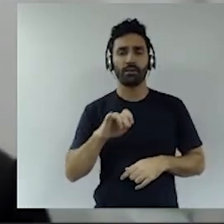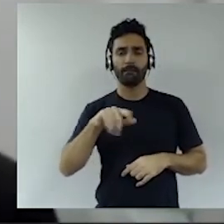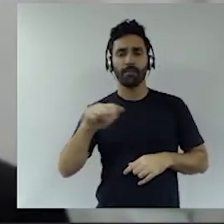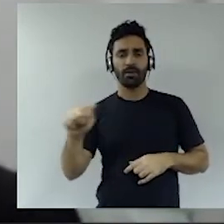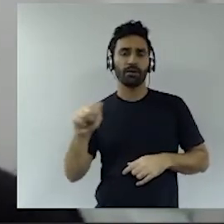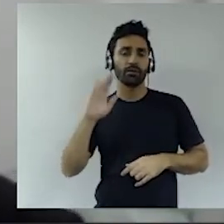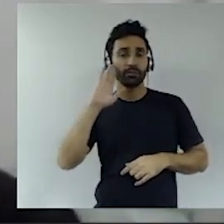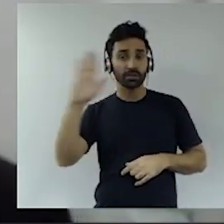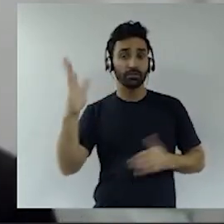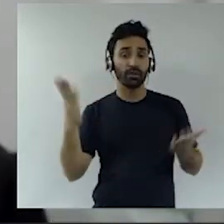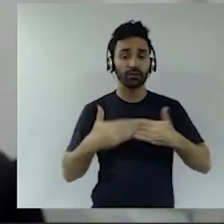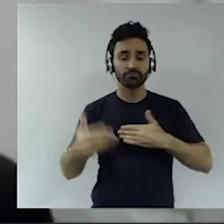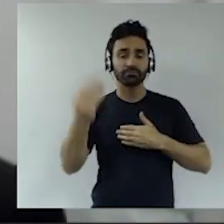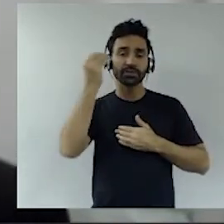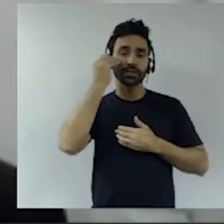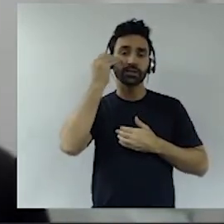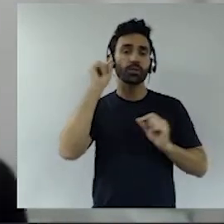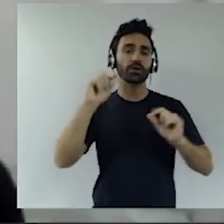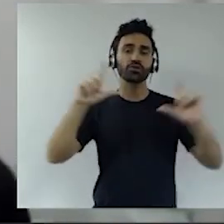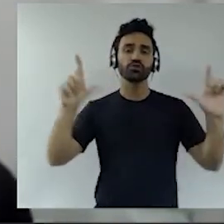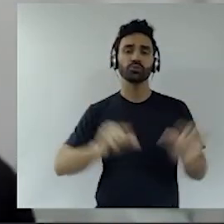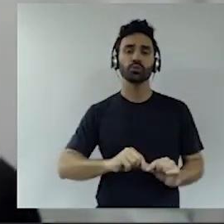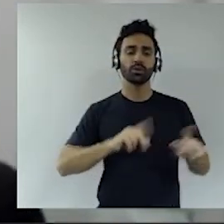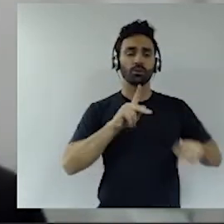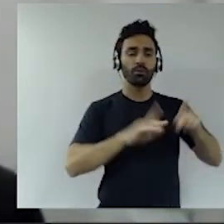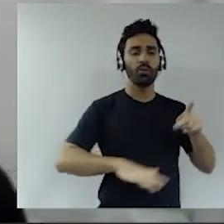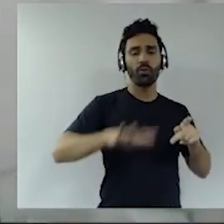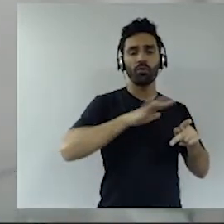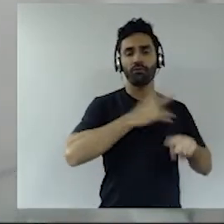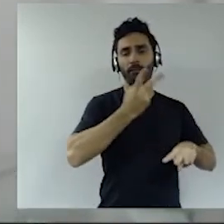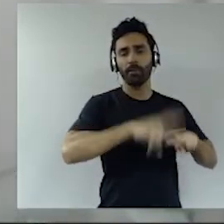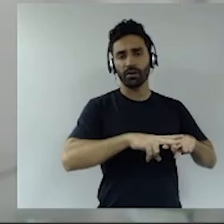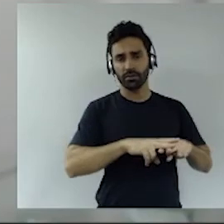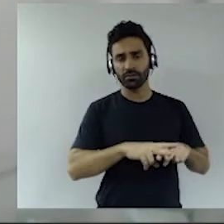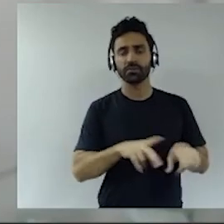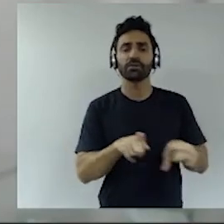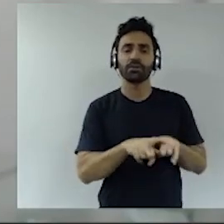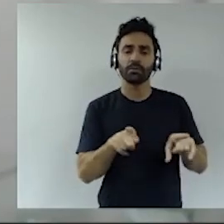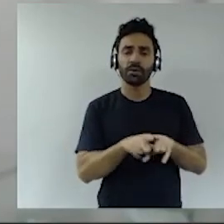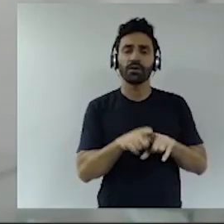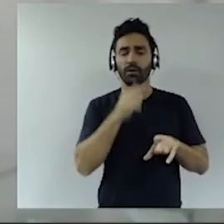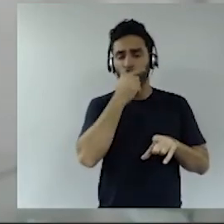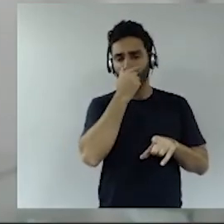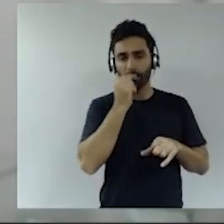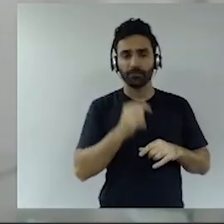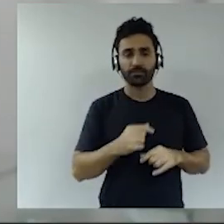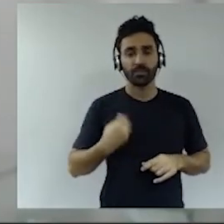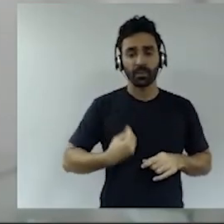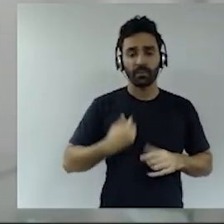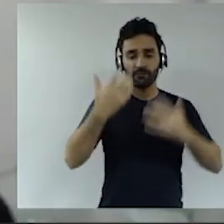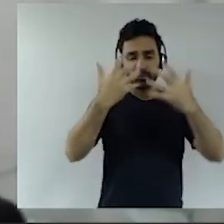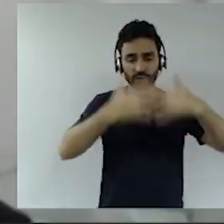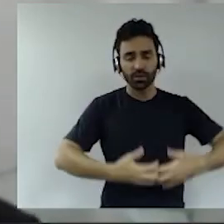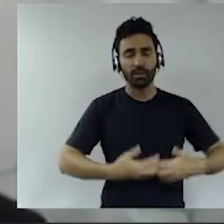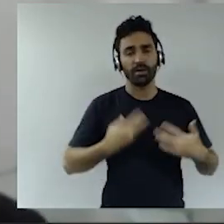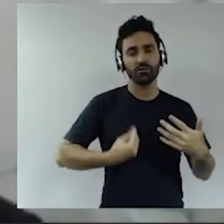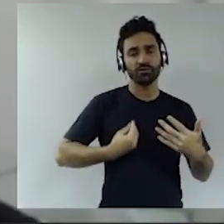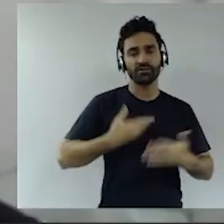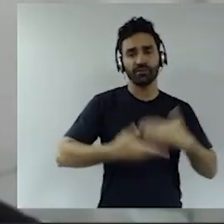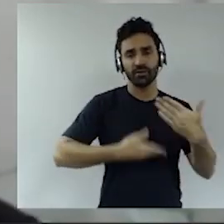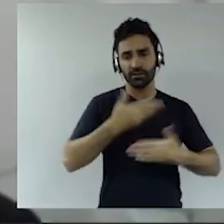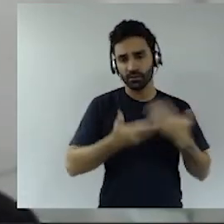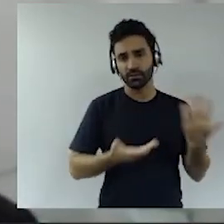da tentativa de redução da população carcerária e da restrição de funcionamento e circulação